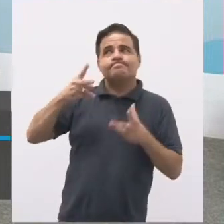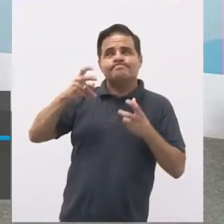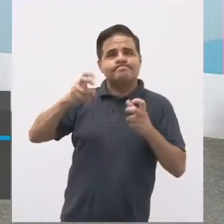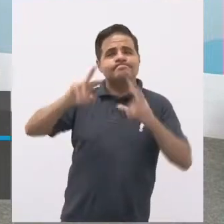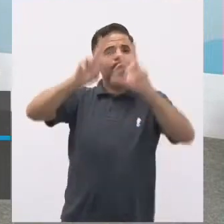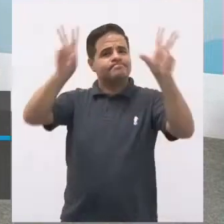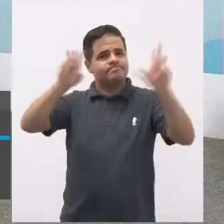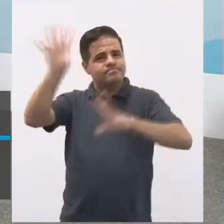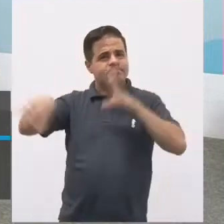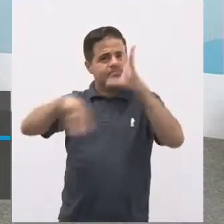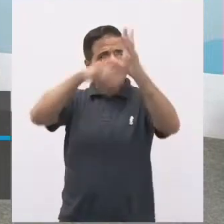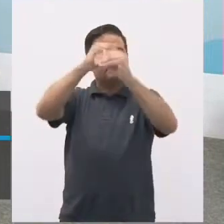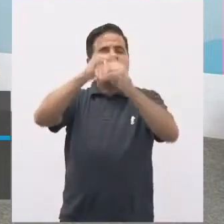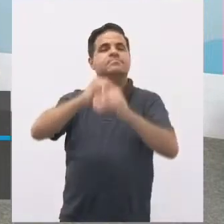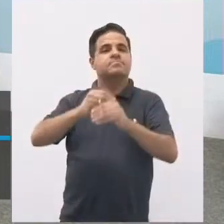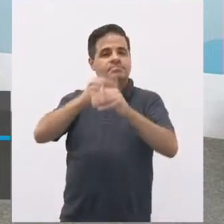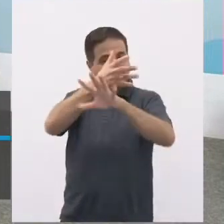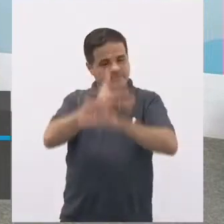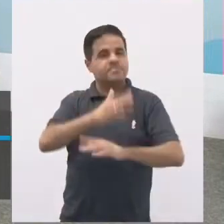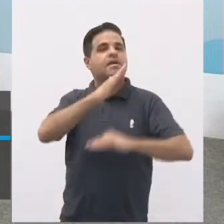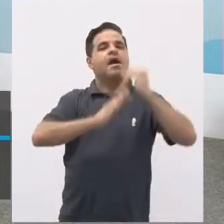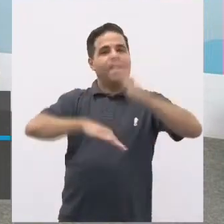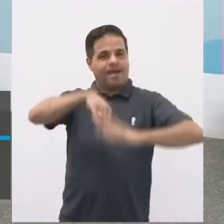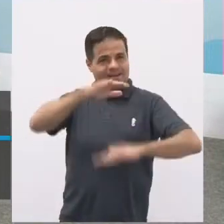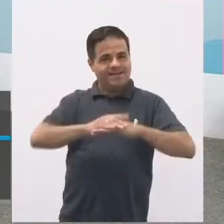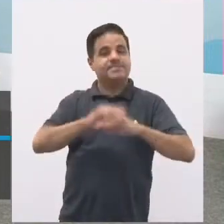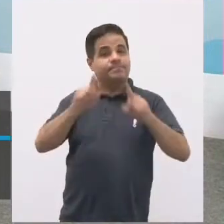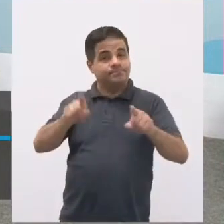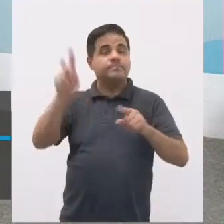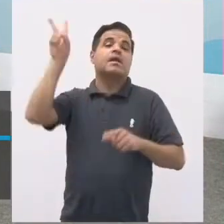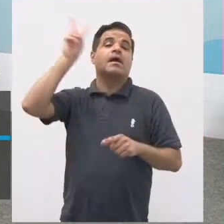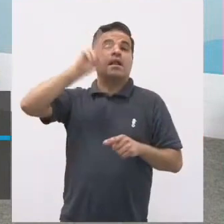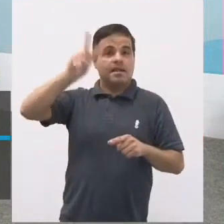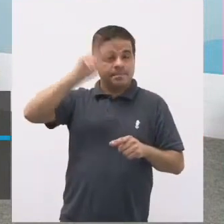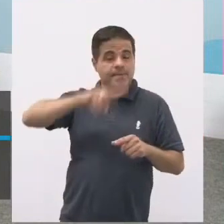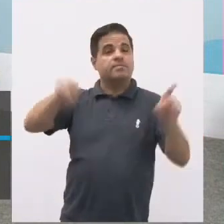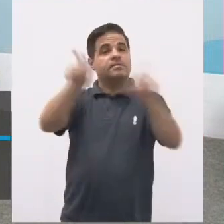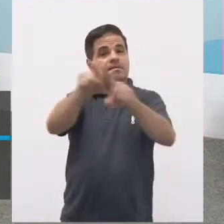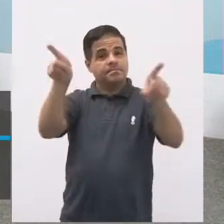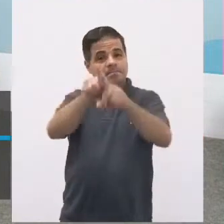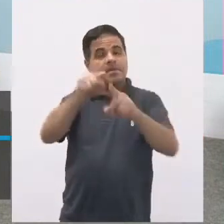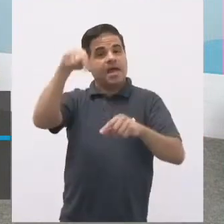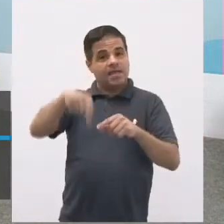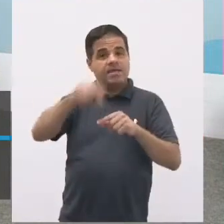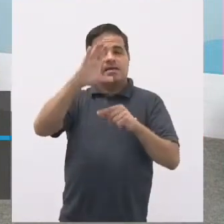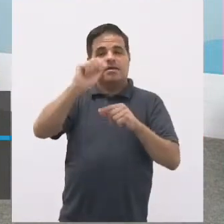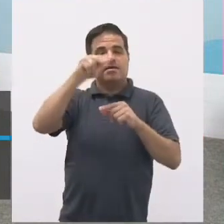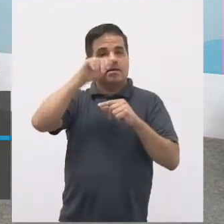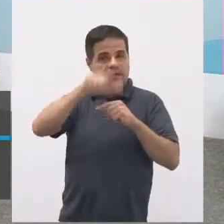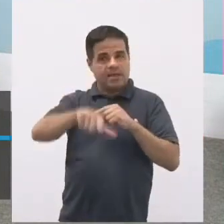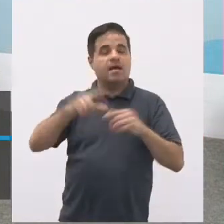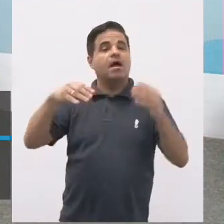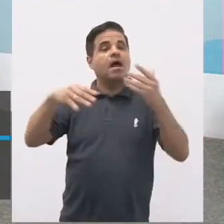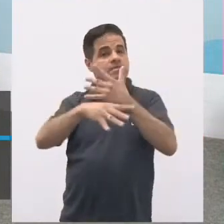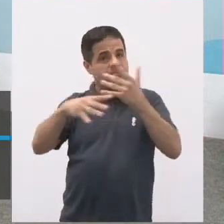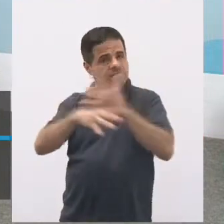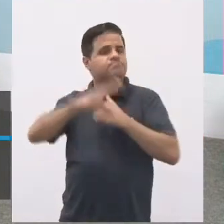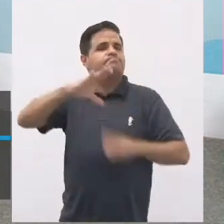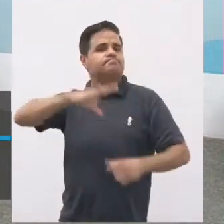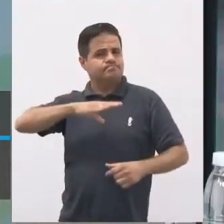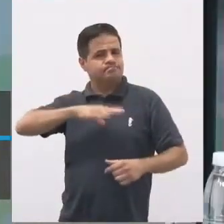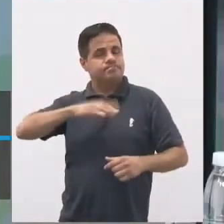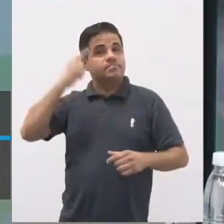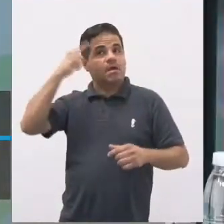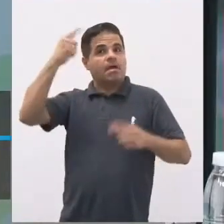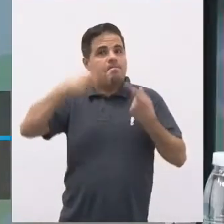questão da implementação do currículo em ação. Lembrando, Marcelo, que nós também estamos no canal, né, dos municípios, porque é